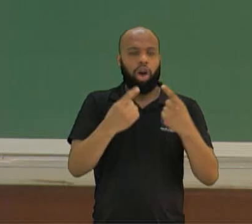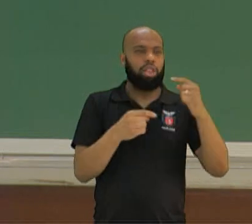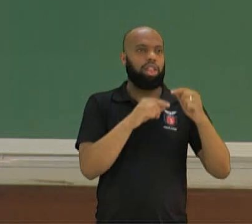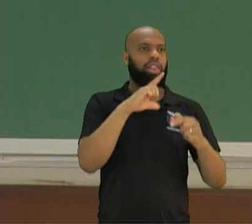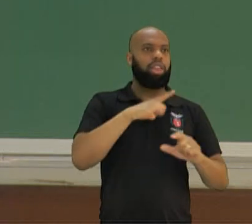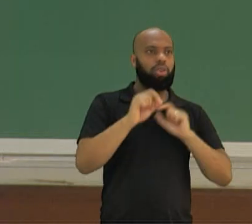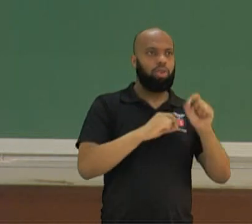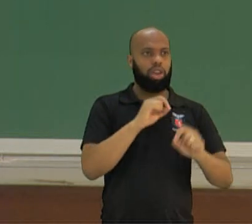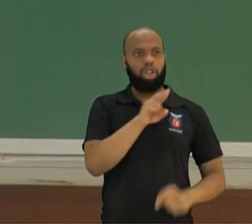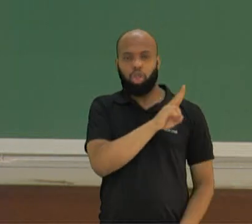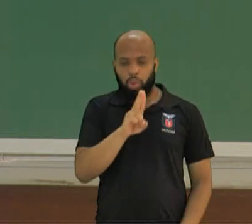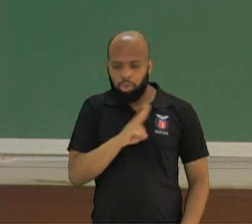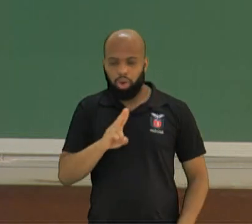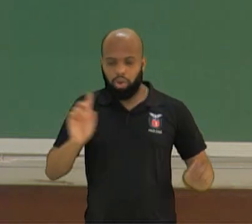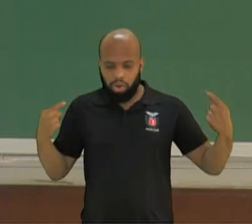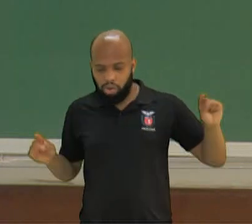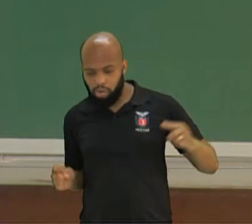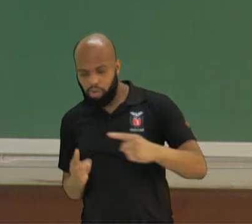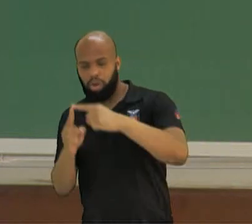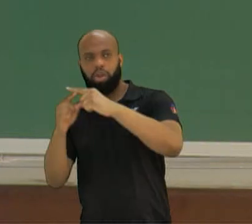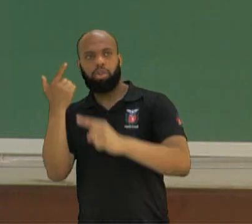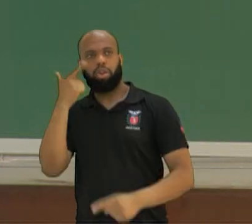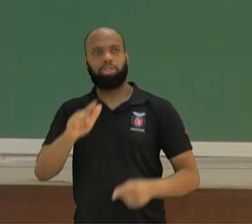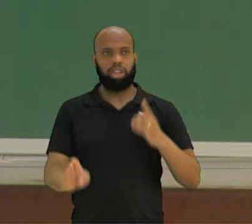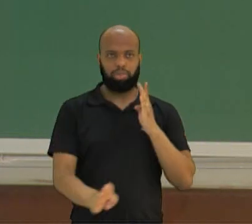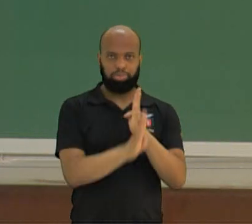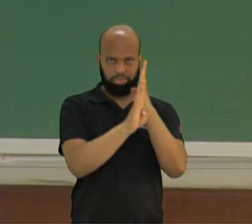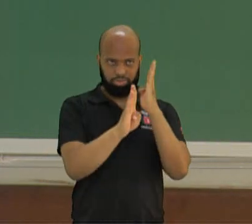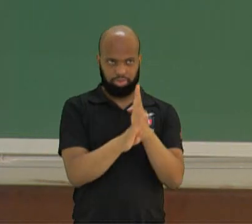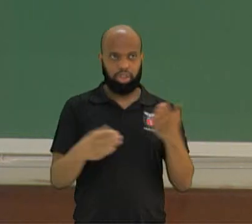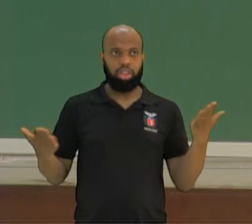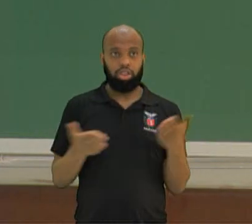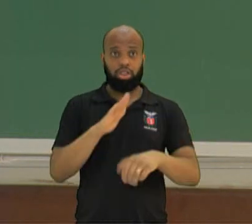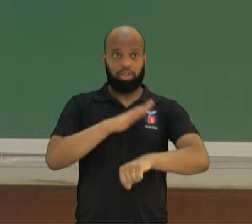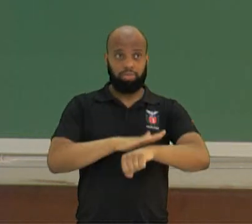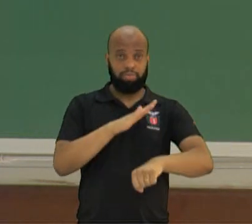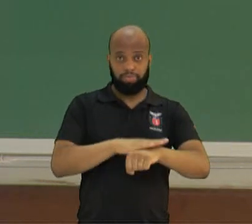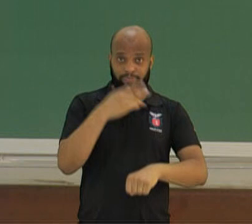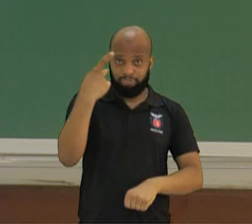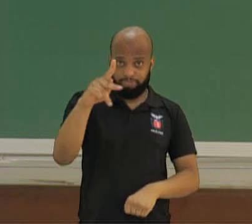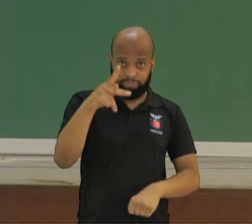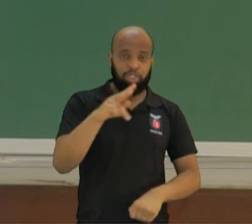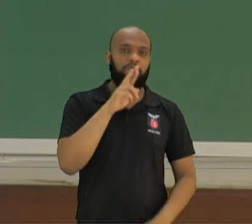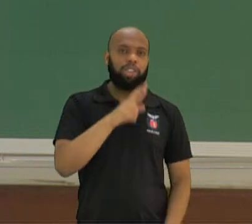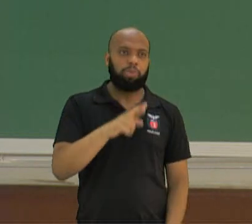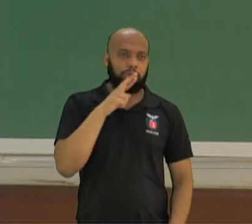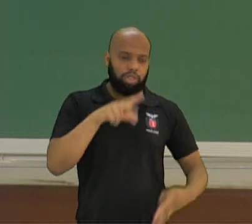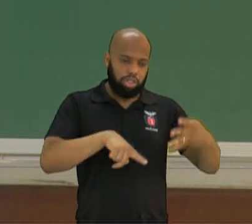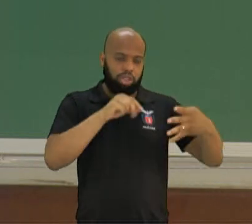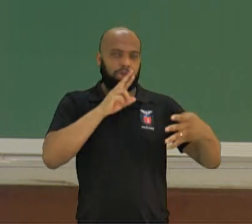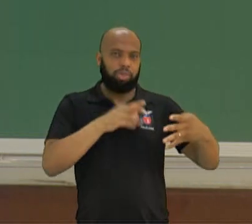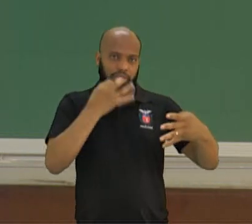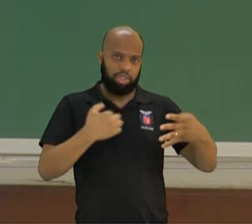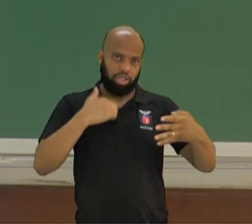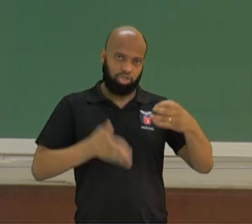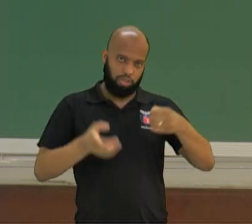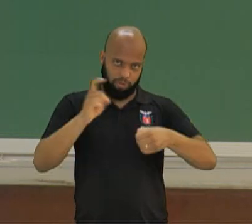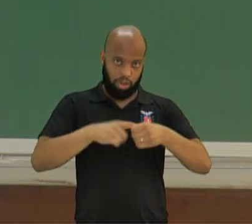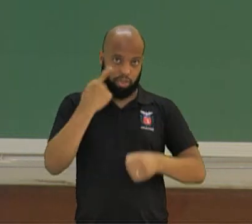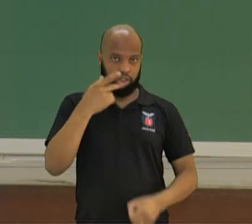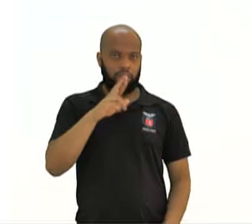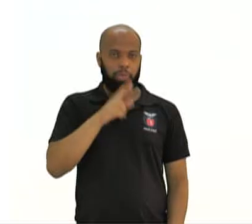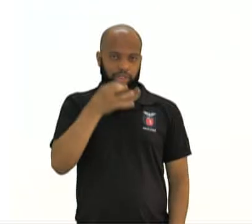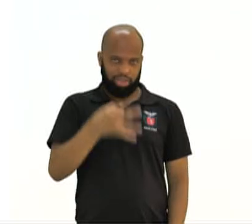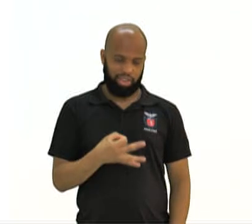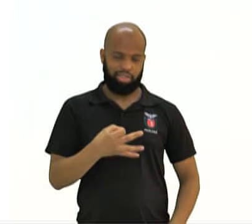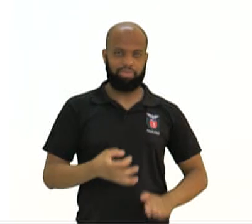nome das casas, né? Como a gente identificar o nome de uma casa. Então, agora, um tempinho aí para você responder, a gente já retorna com